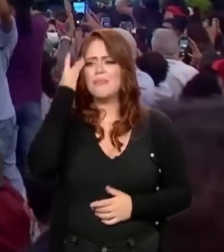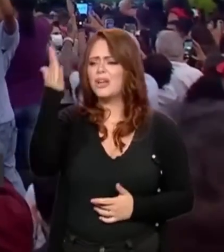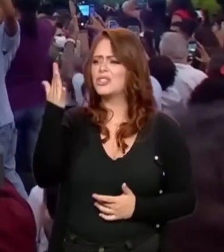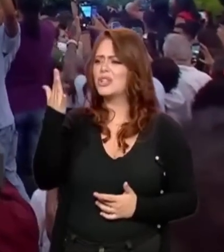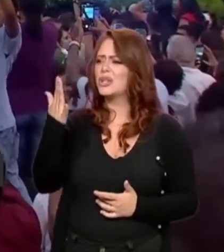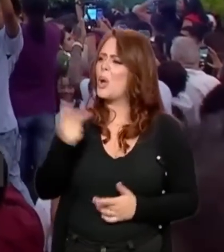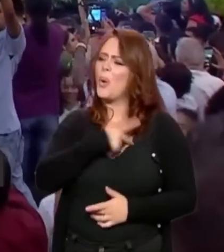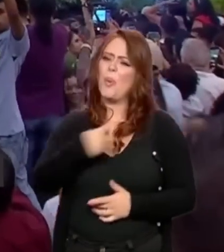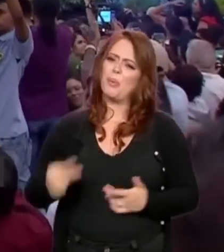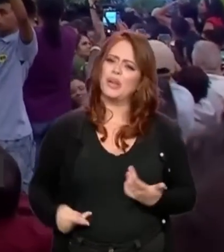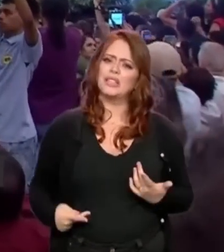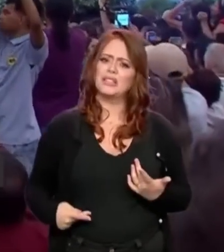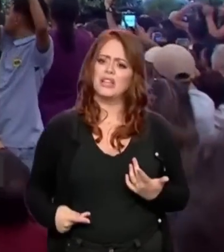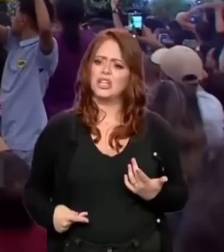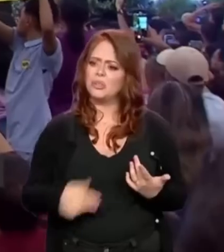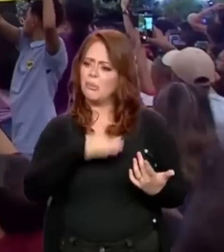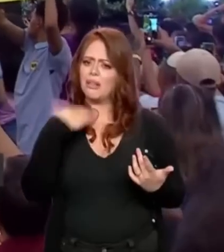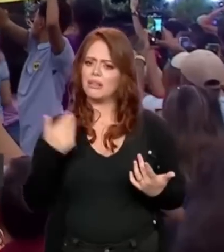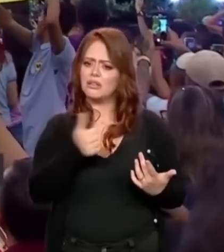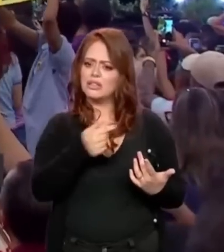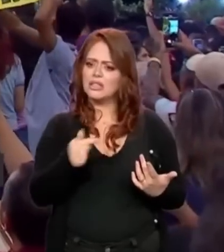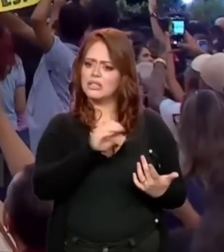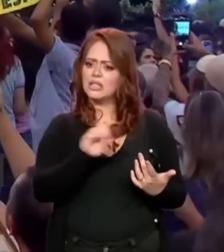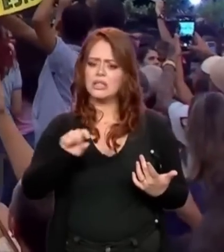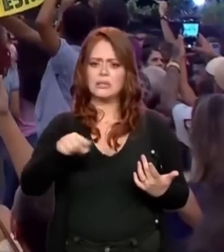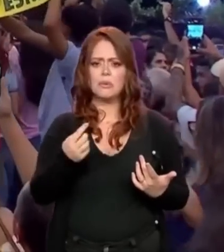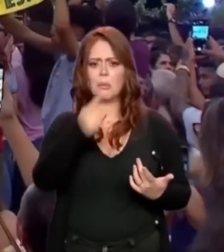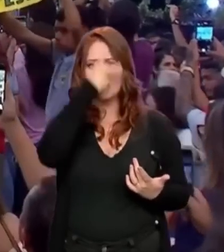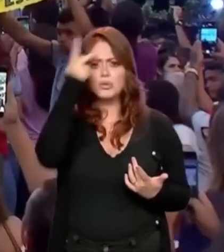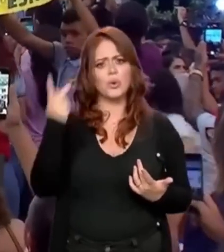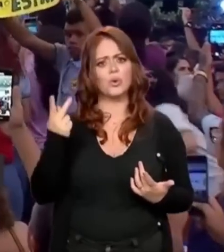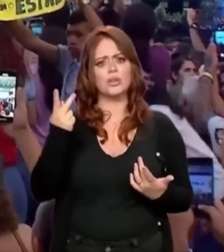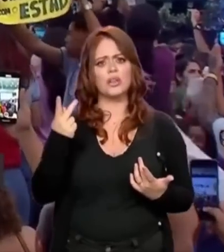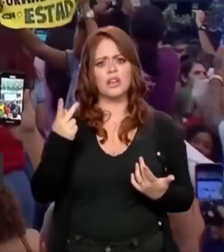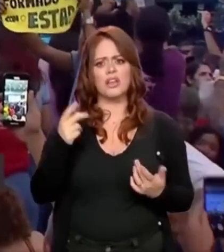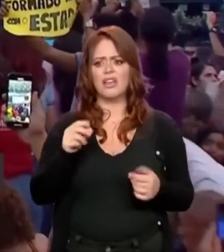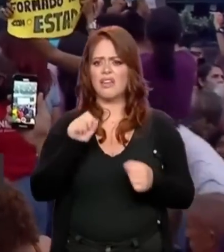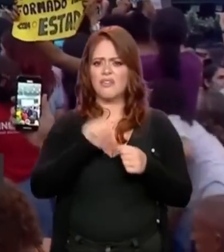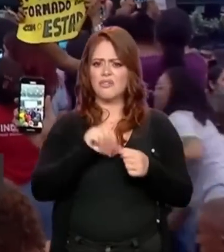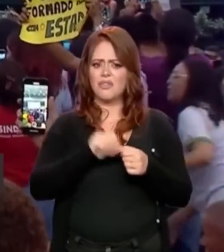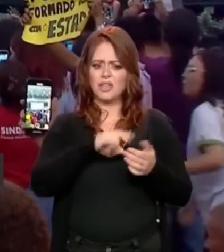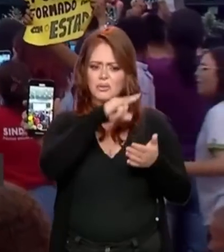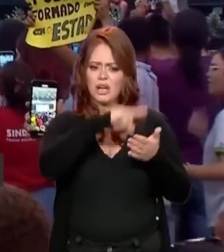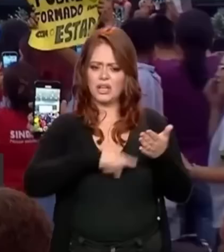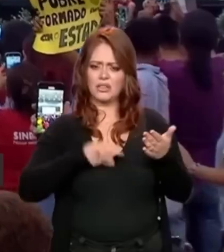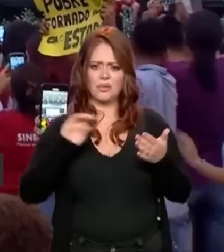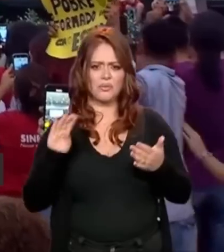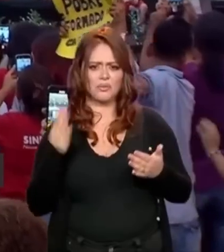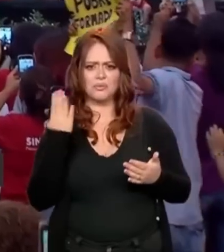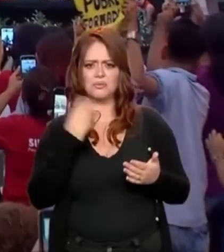pandemia, matando 700 mil pessoas, e ele falsificou